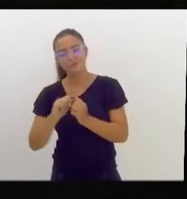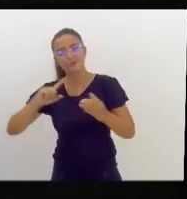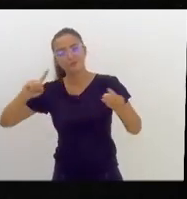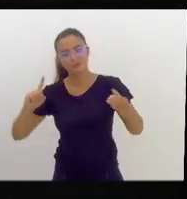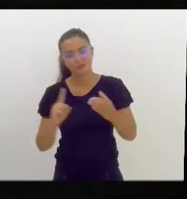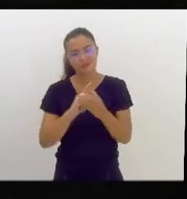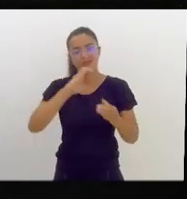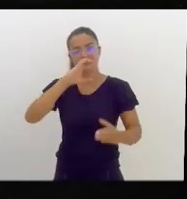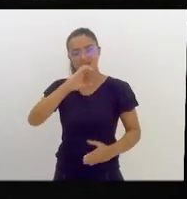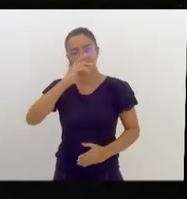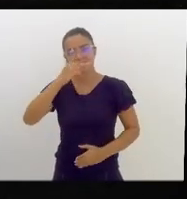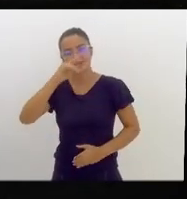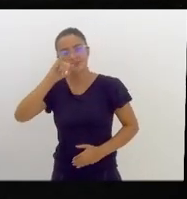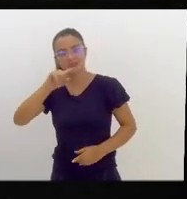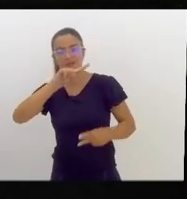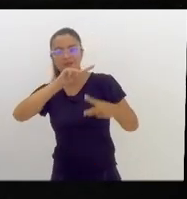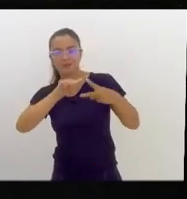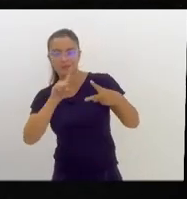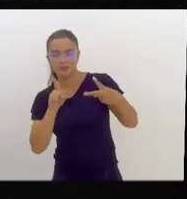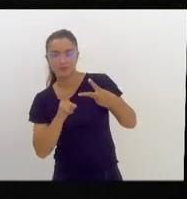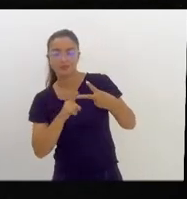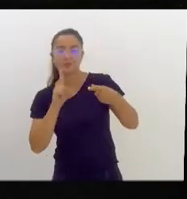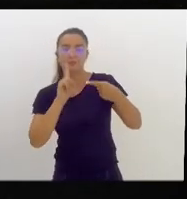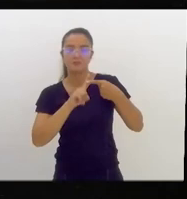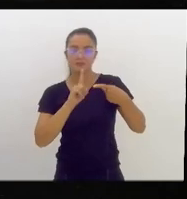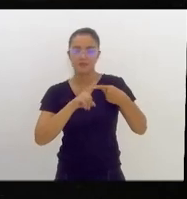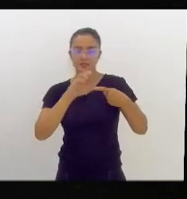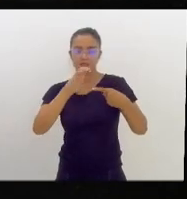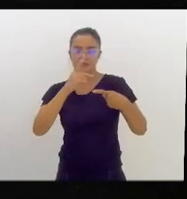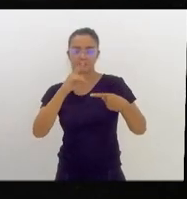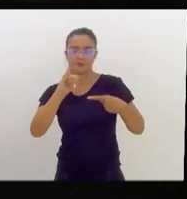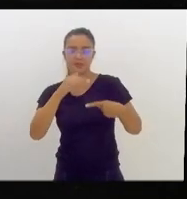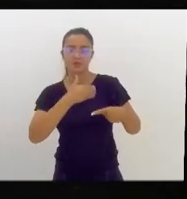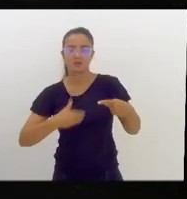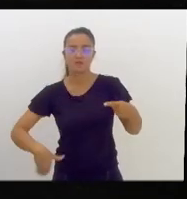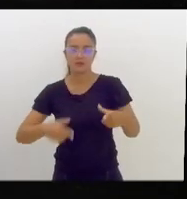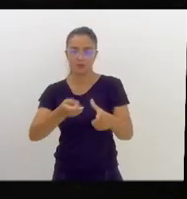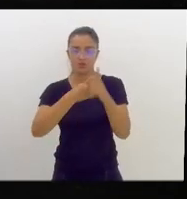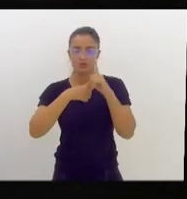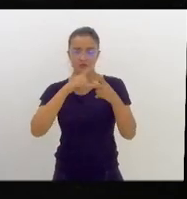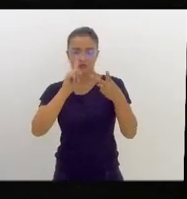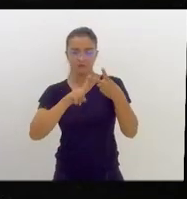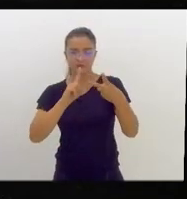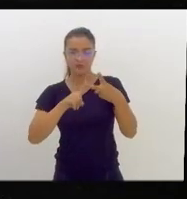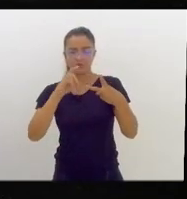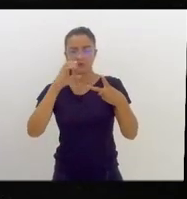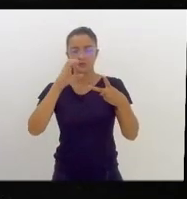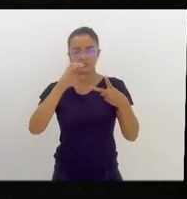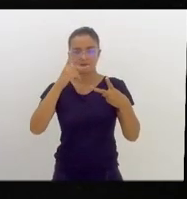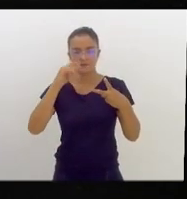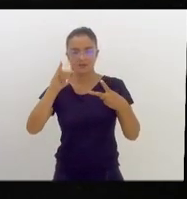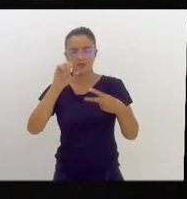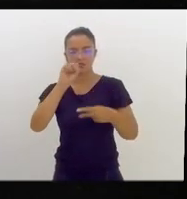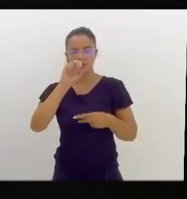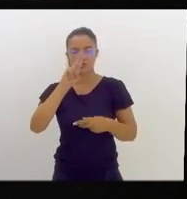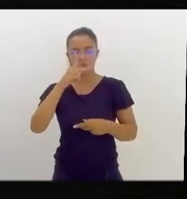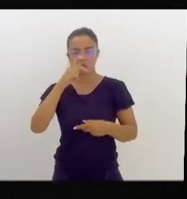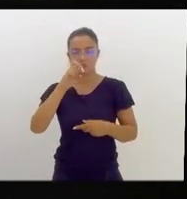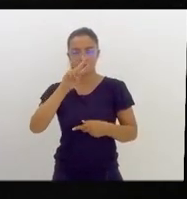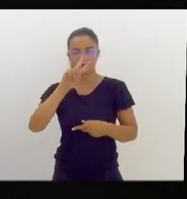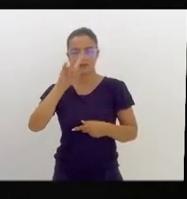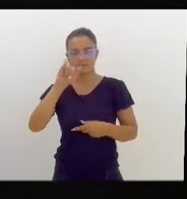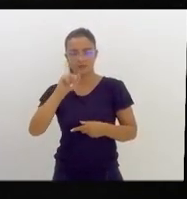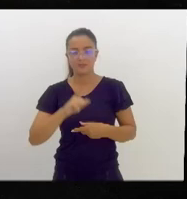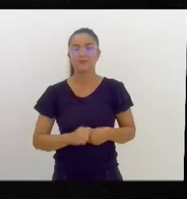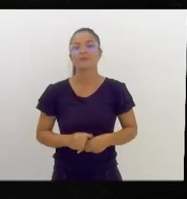duas CPIs, a CPI da dívida pública e a CPI da supervia. Já tive